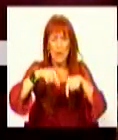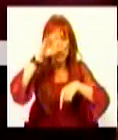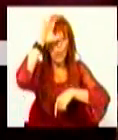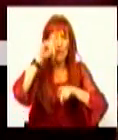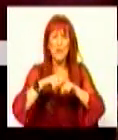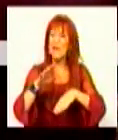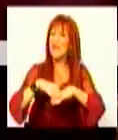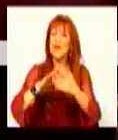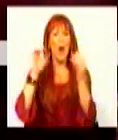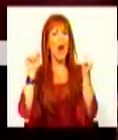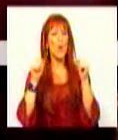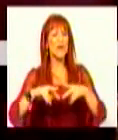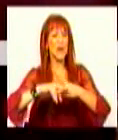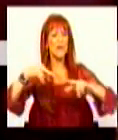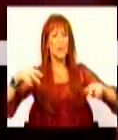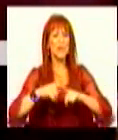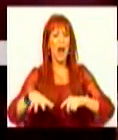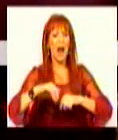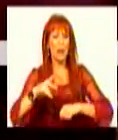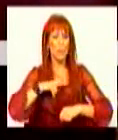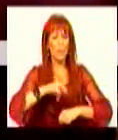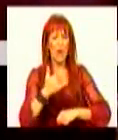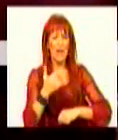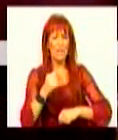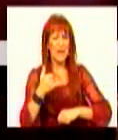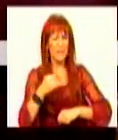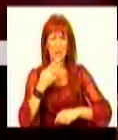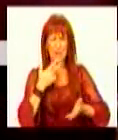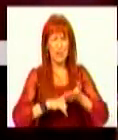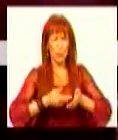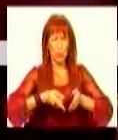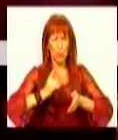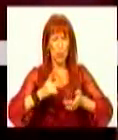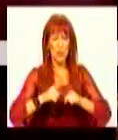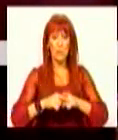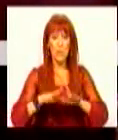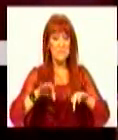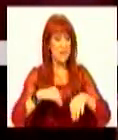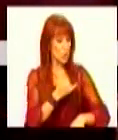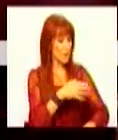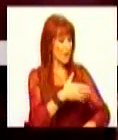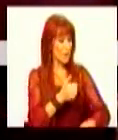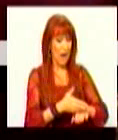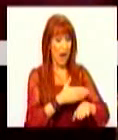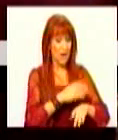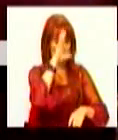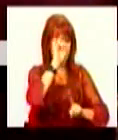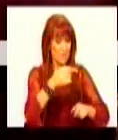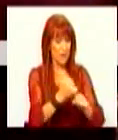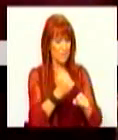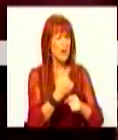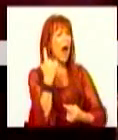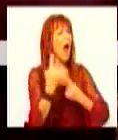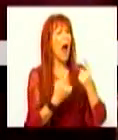este Governo é que celebrou acordos com as autarquias no âmbito do Portugal 2020, não é verdade. No fim de 2015, antes do Governo tomar posse,